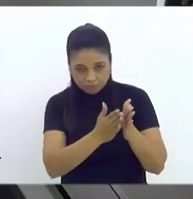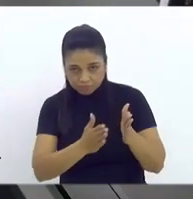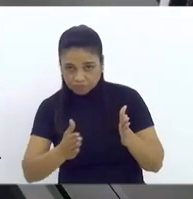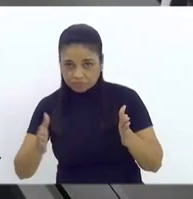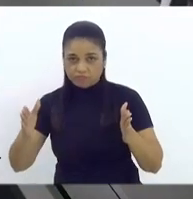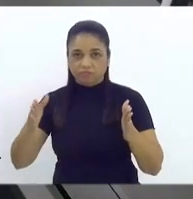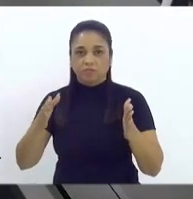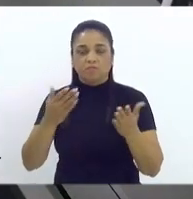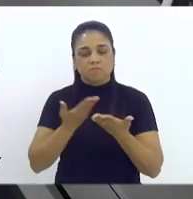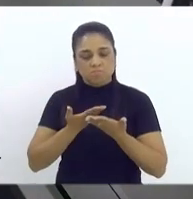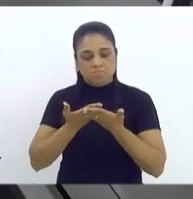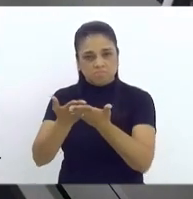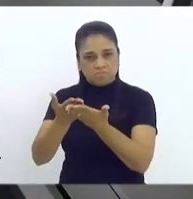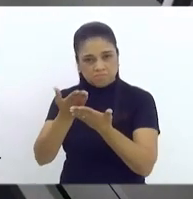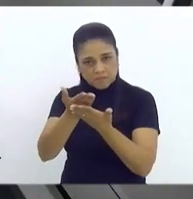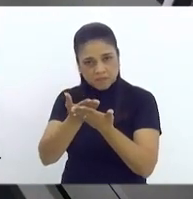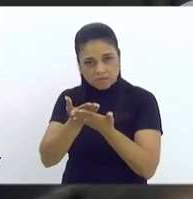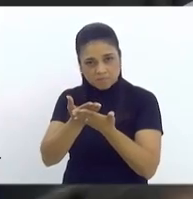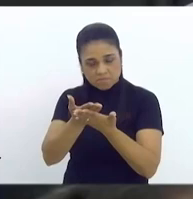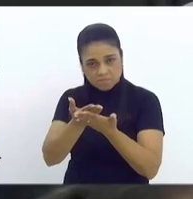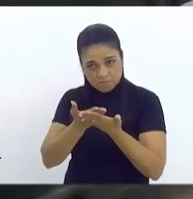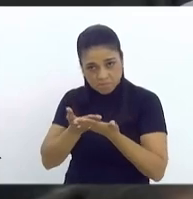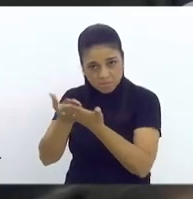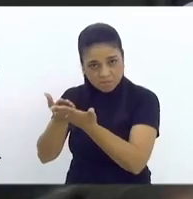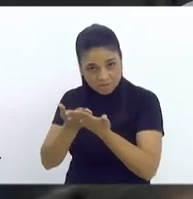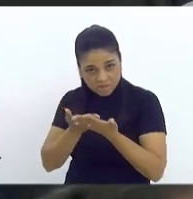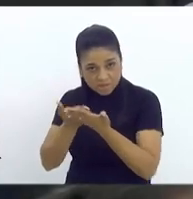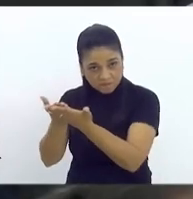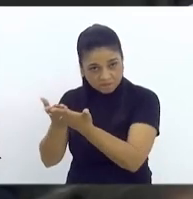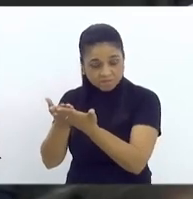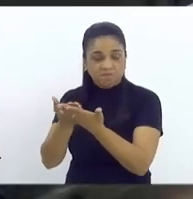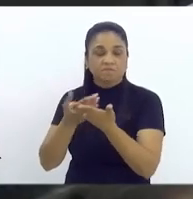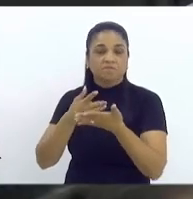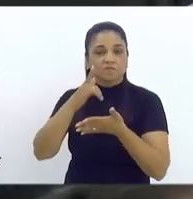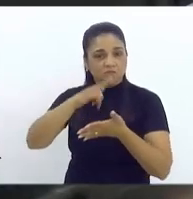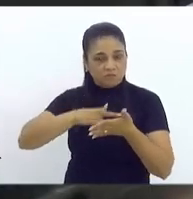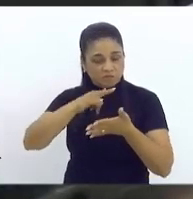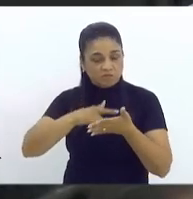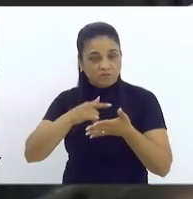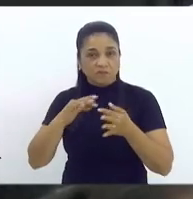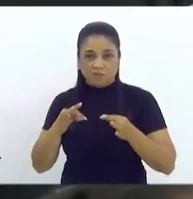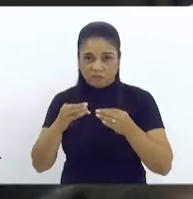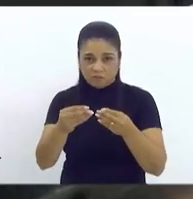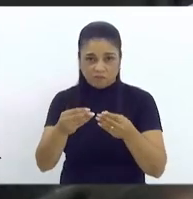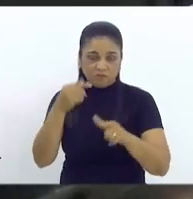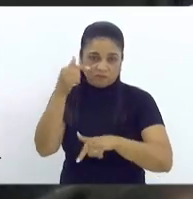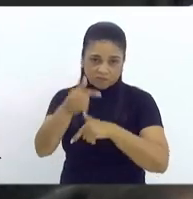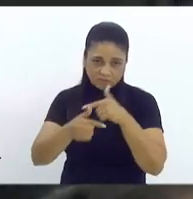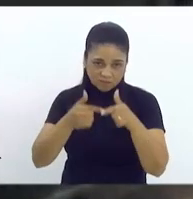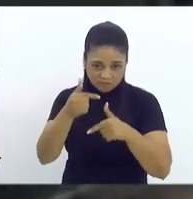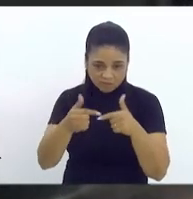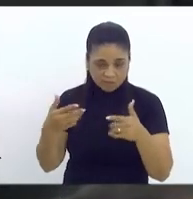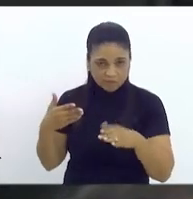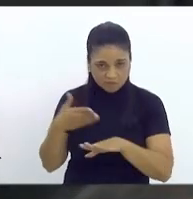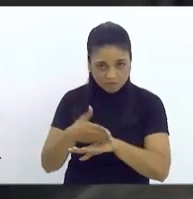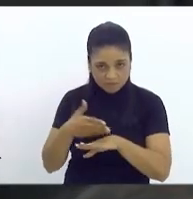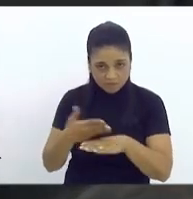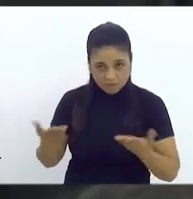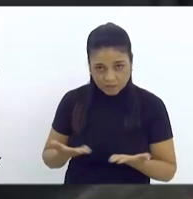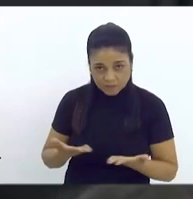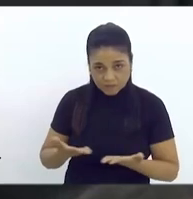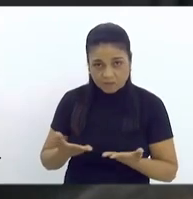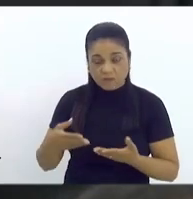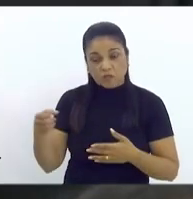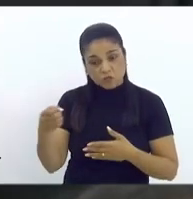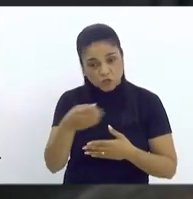fazer os requerimentos necessários, aqueles que foram colocados aqui durante os trabalhos e esses novos